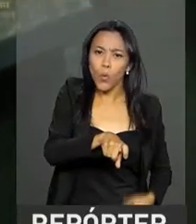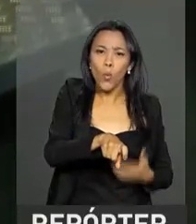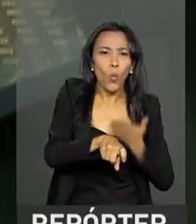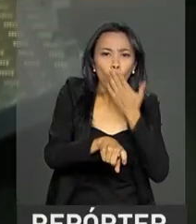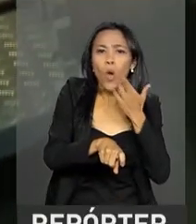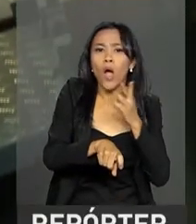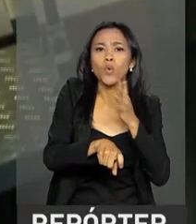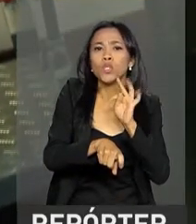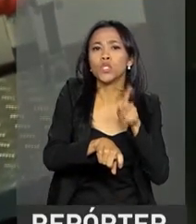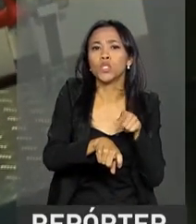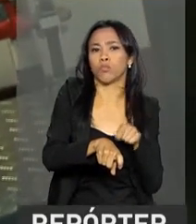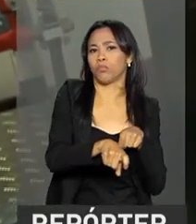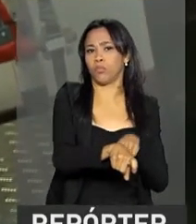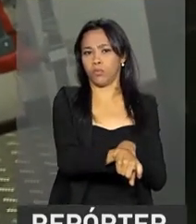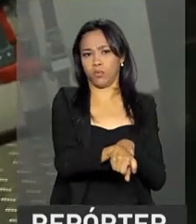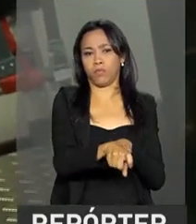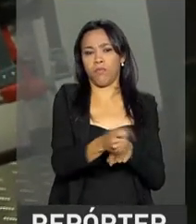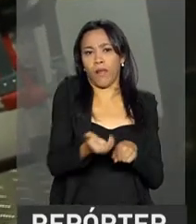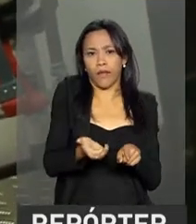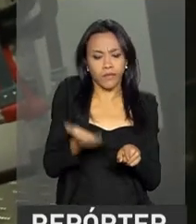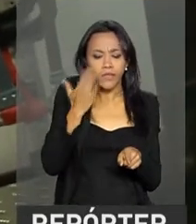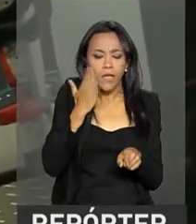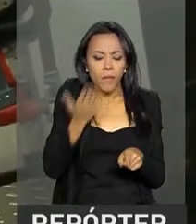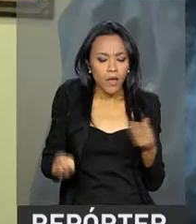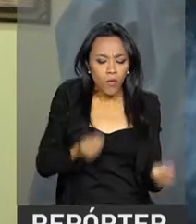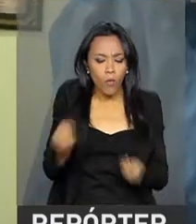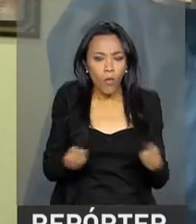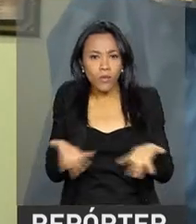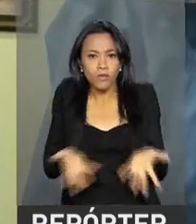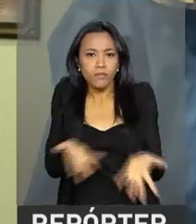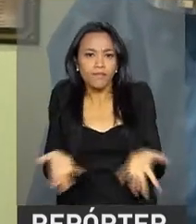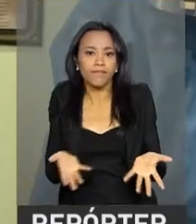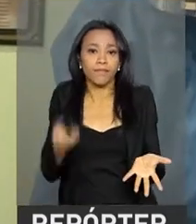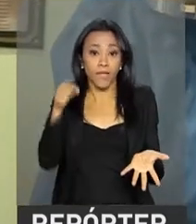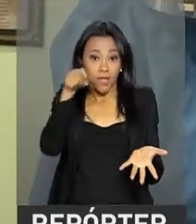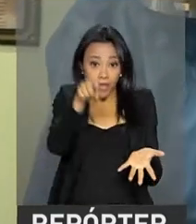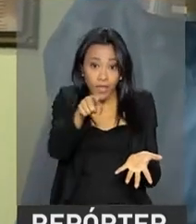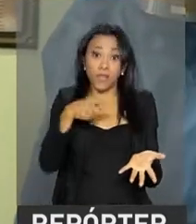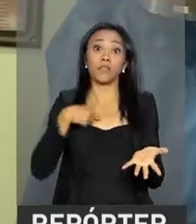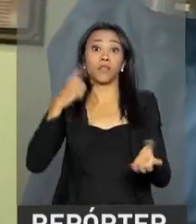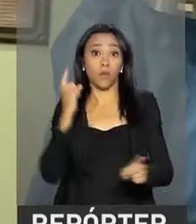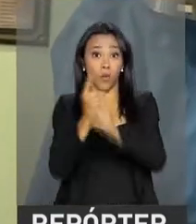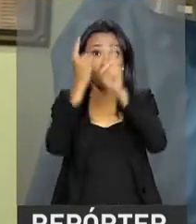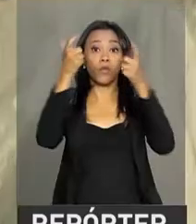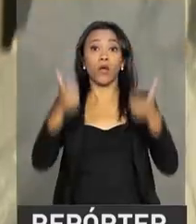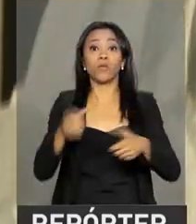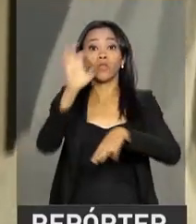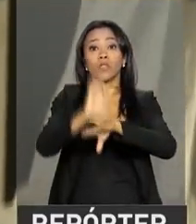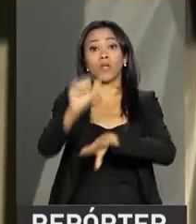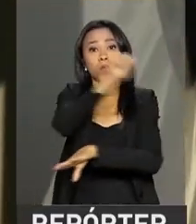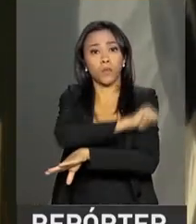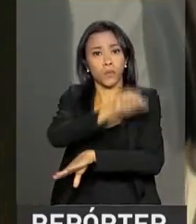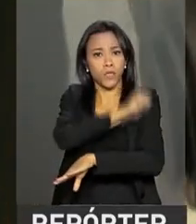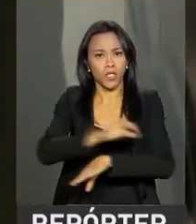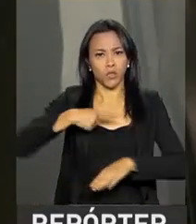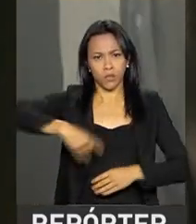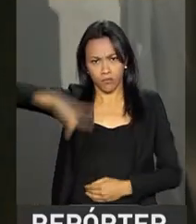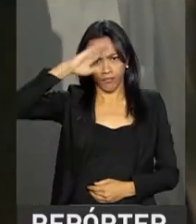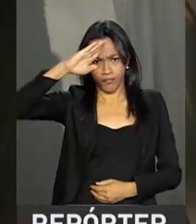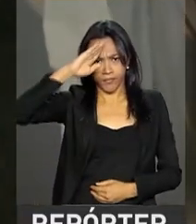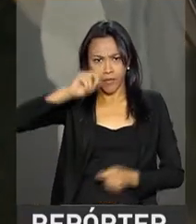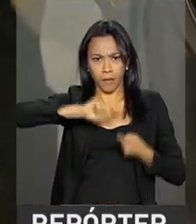substância para que a descontaminação possa ser feita neste evento no rio de janeiro a atuação das forças armadas